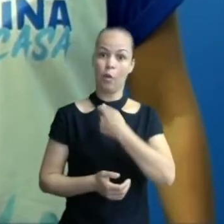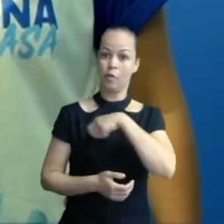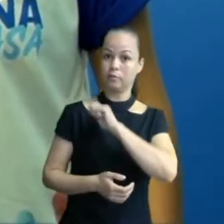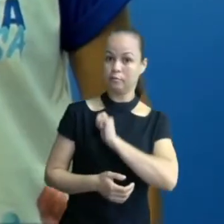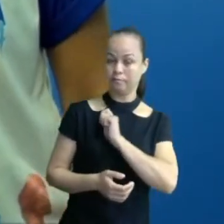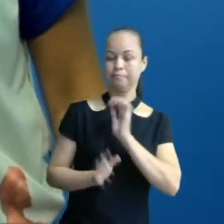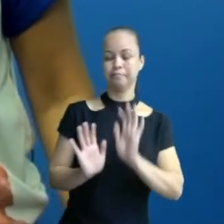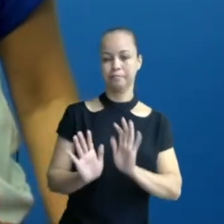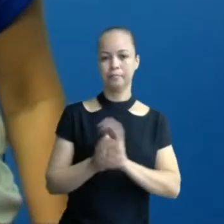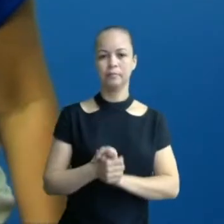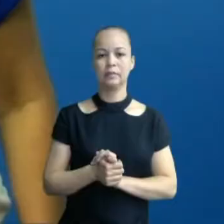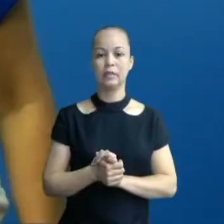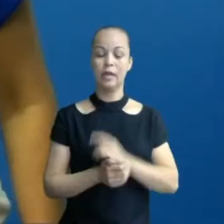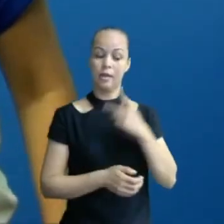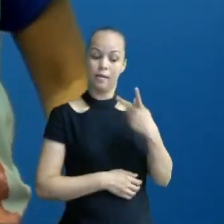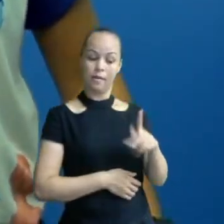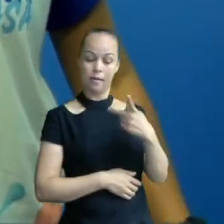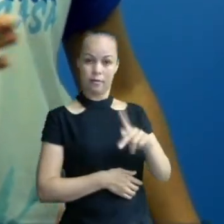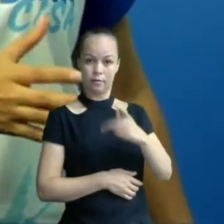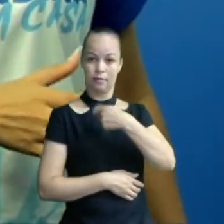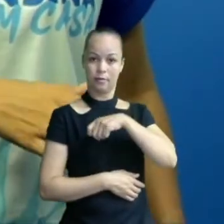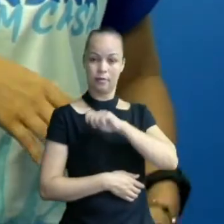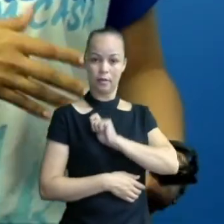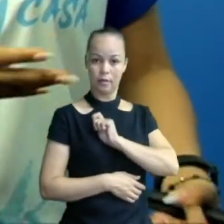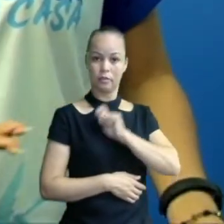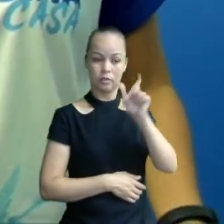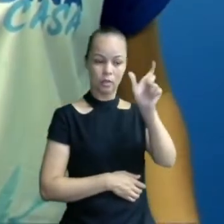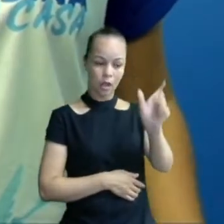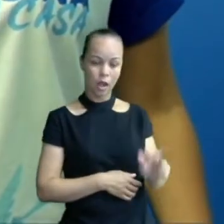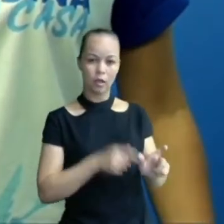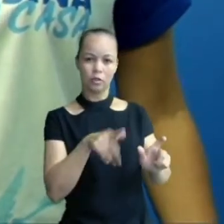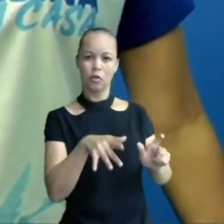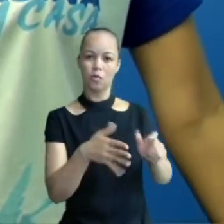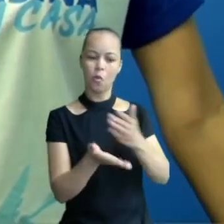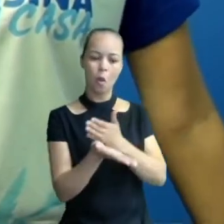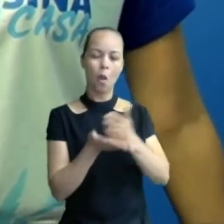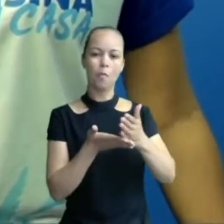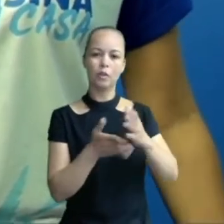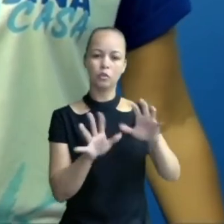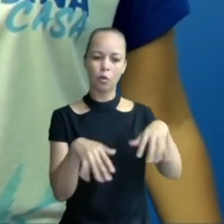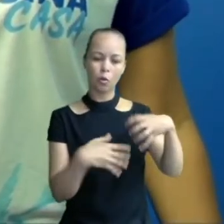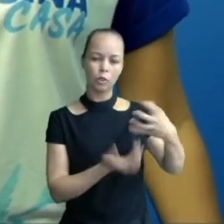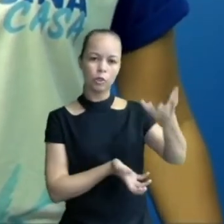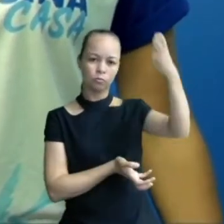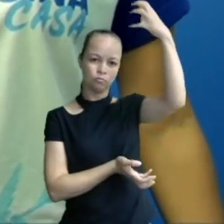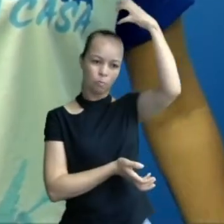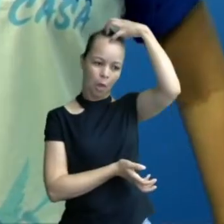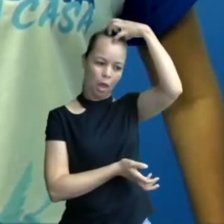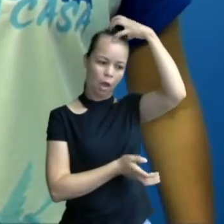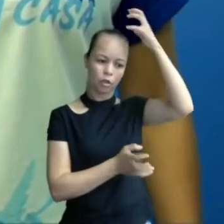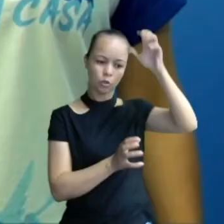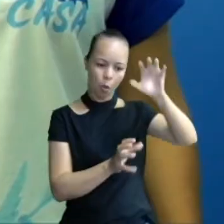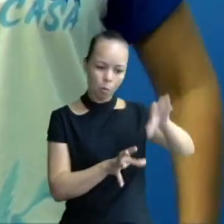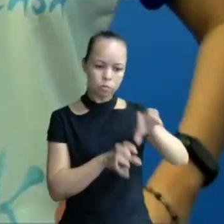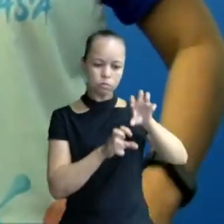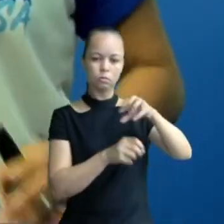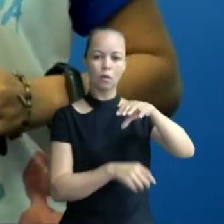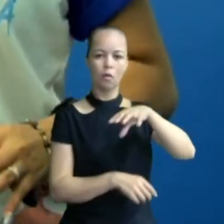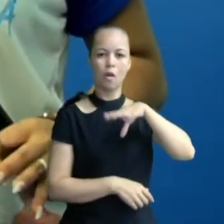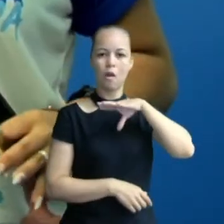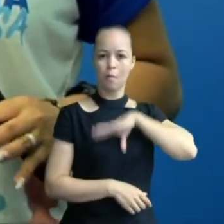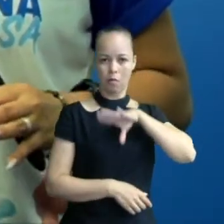esse descendente espanhol começou a reinar em Portugal, tomou a coroa de Portugal. E